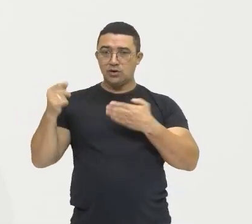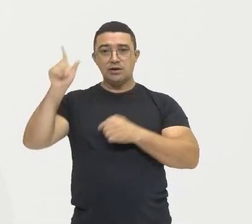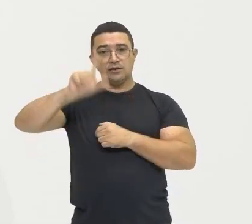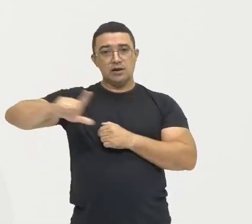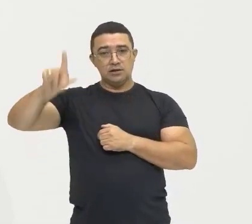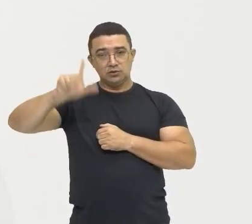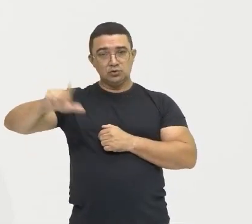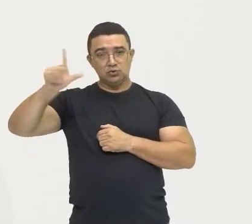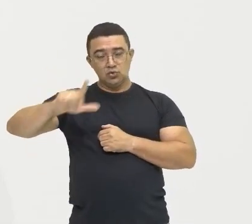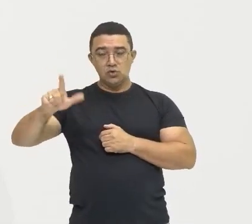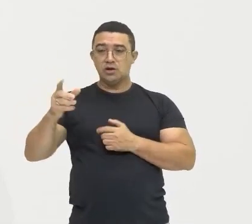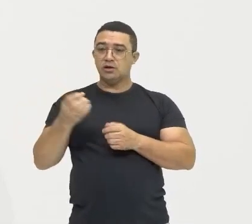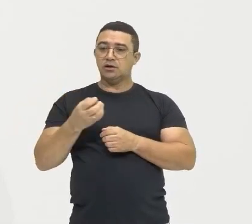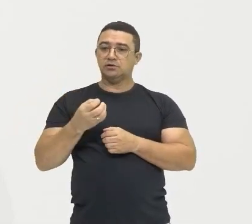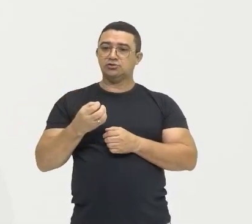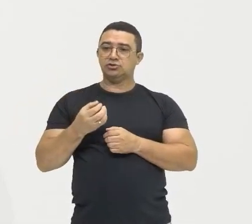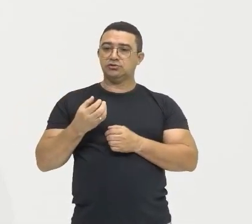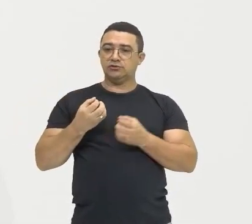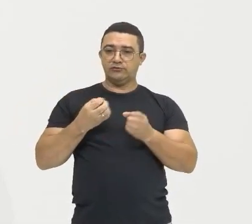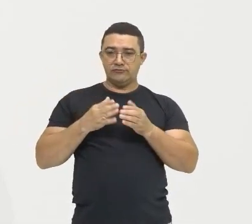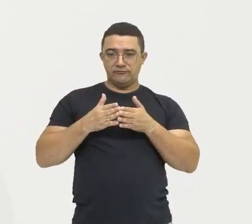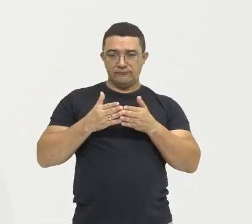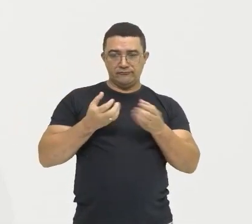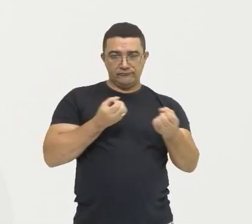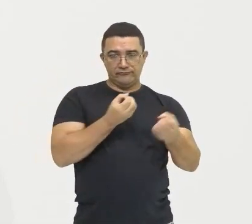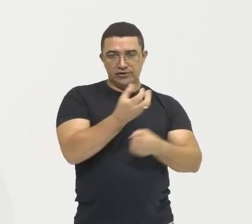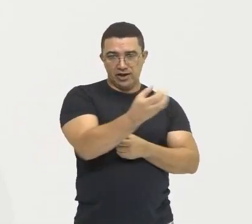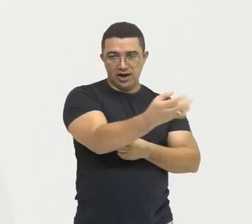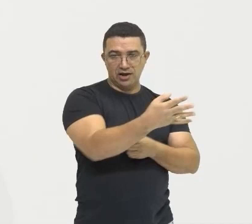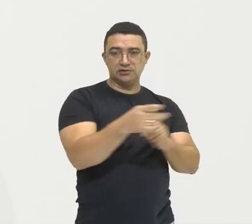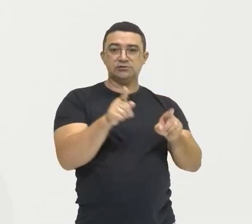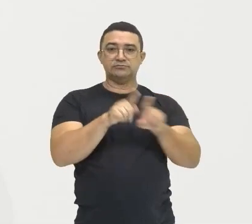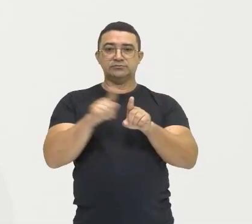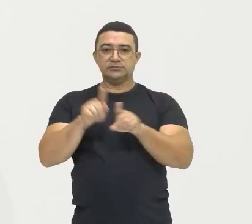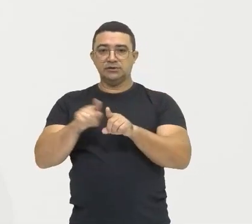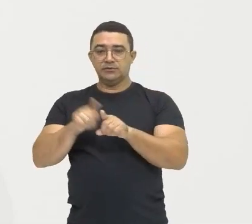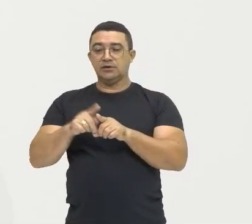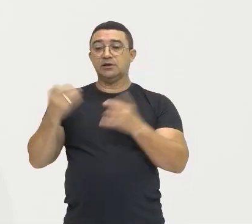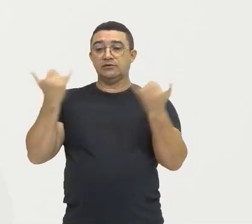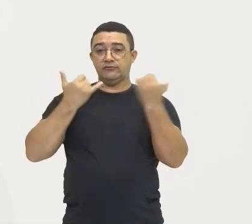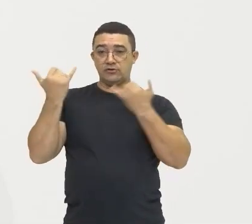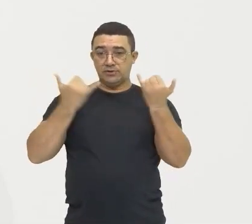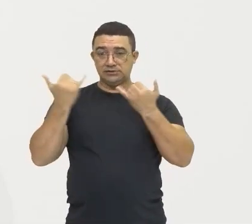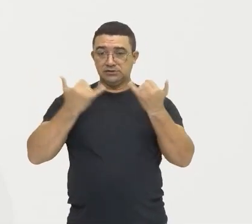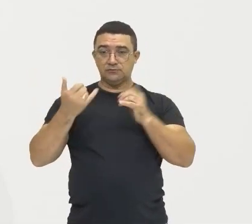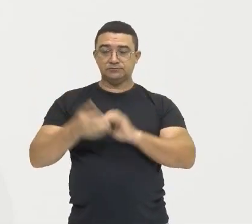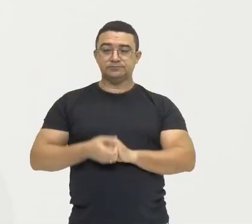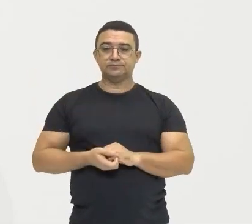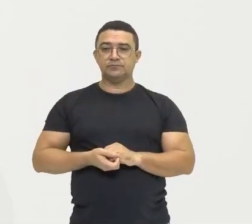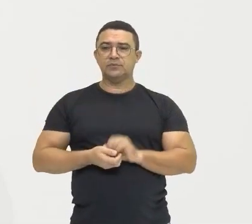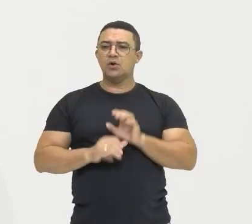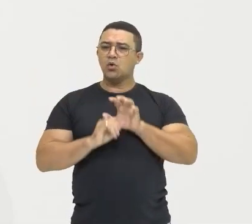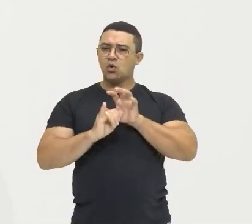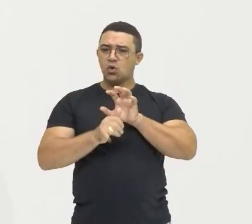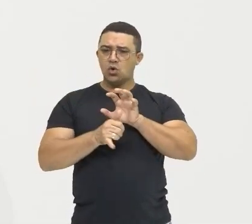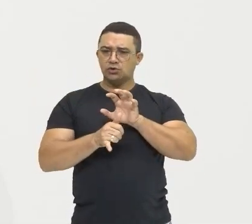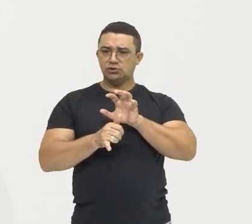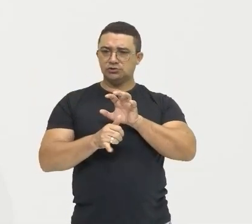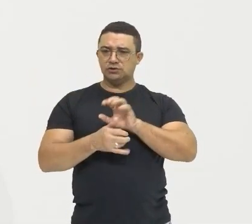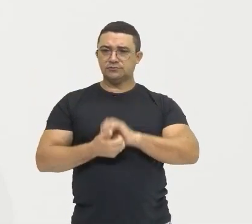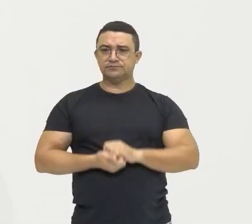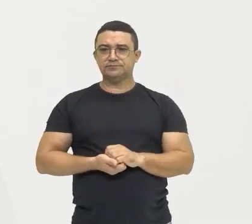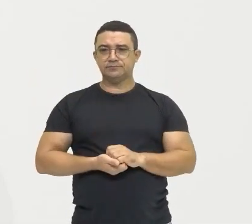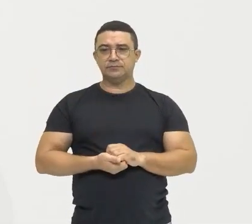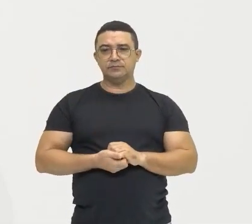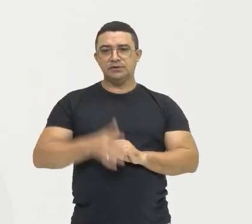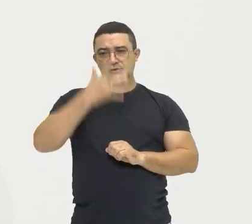de informação, ou literatura dos cronistas, tá? Cronistas. Falou em cronistas.